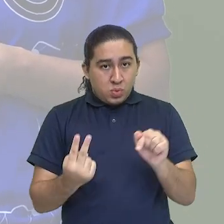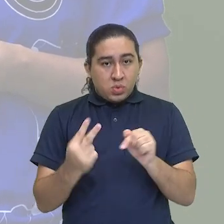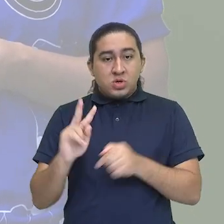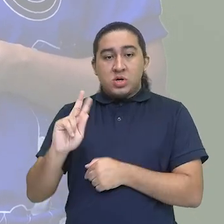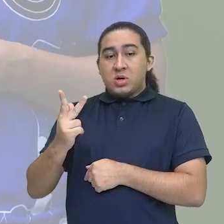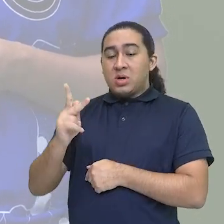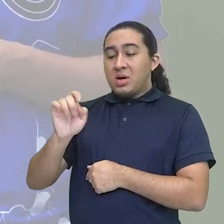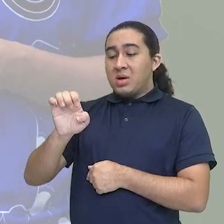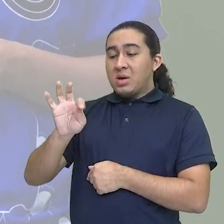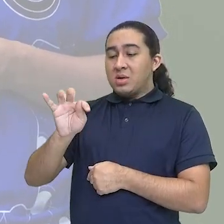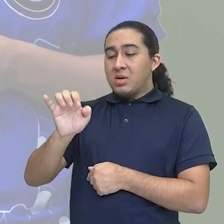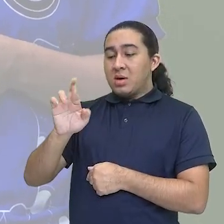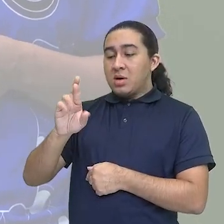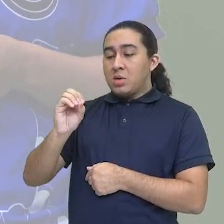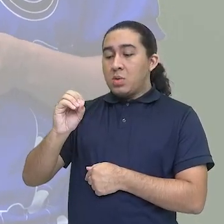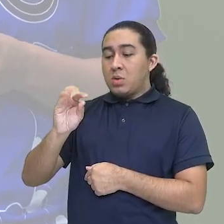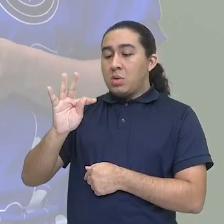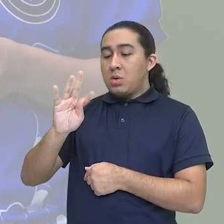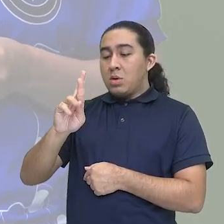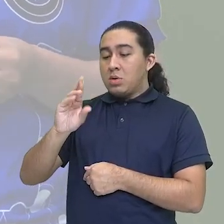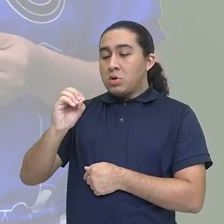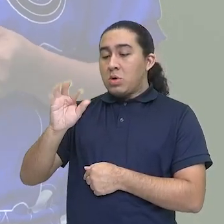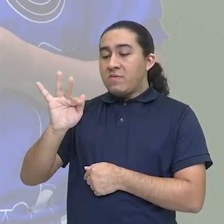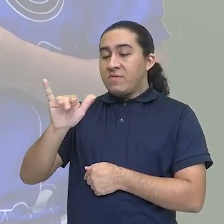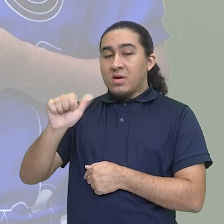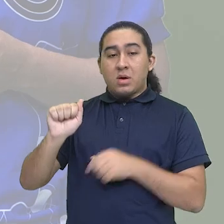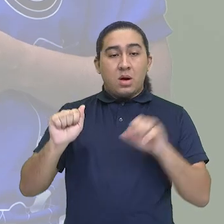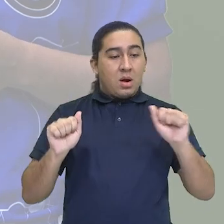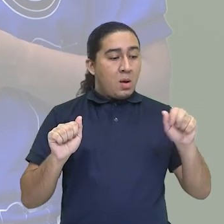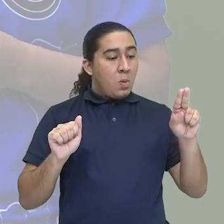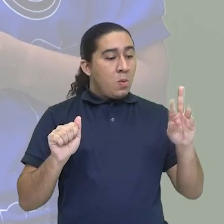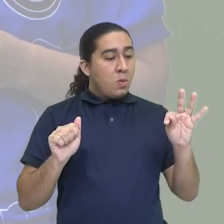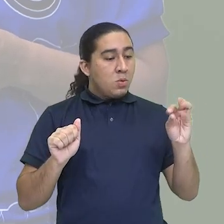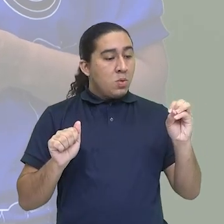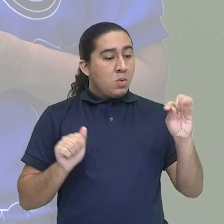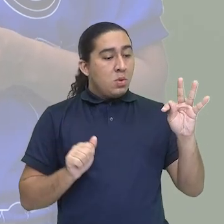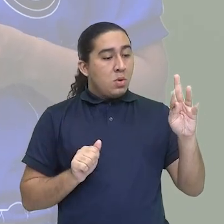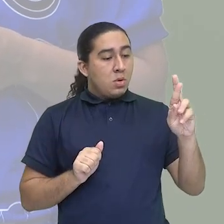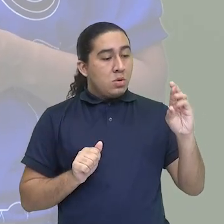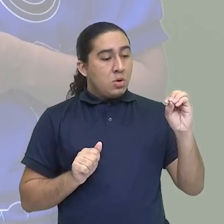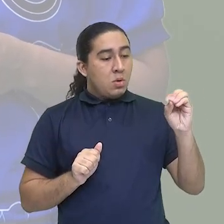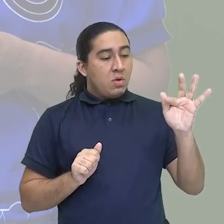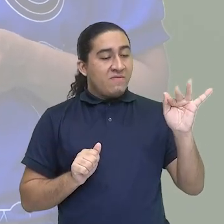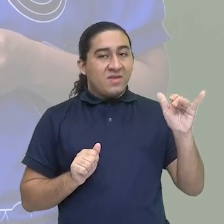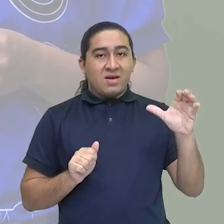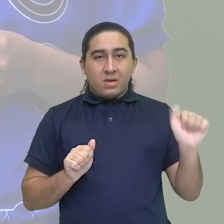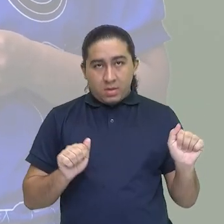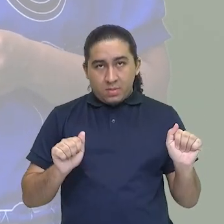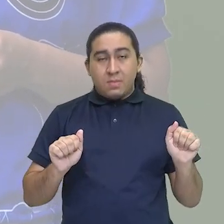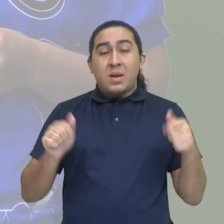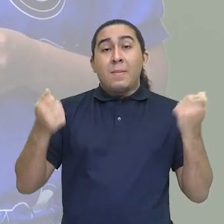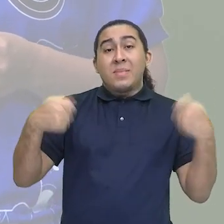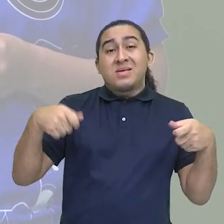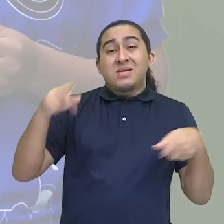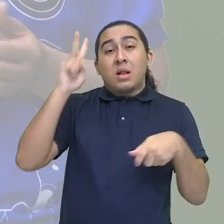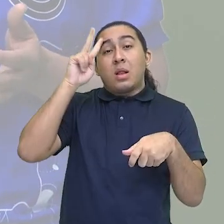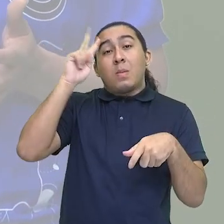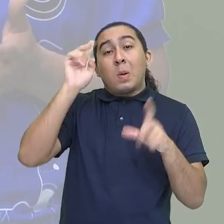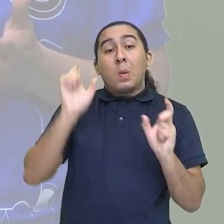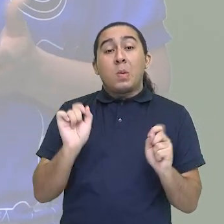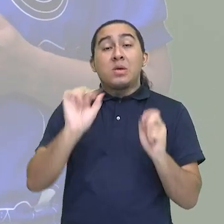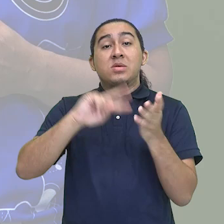autotrófica. Bem, para a gente tentar entender essa proposta, precisamos relembrar o que são os